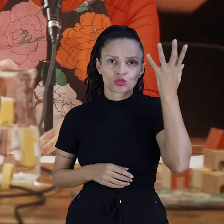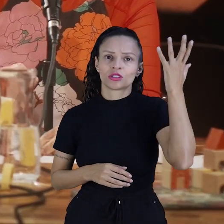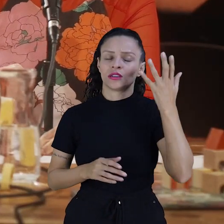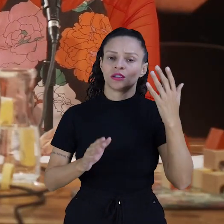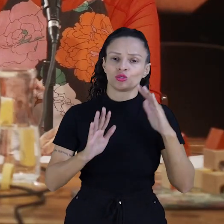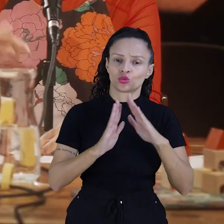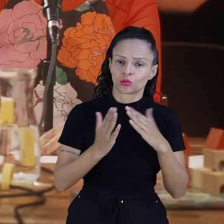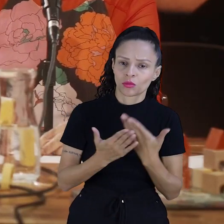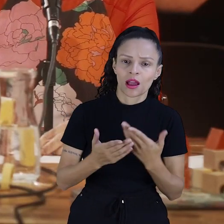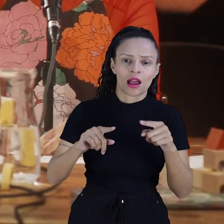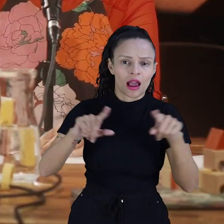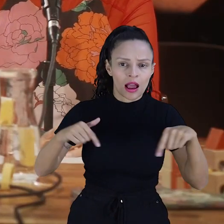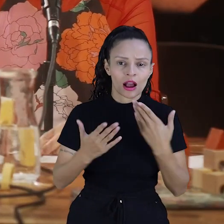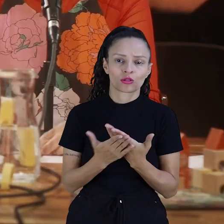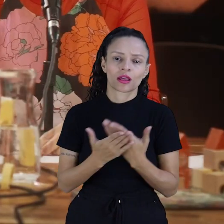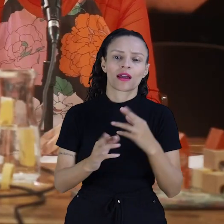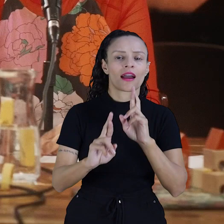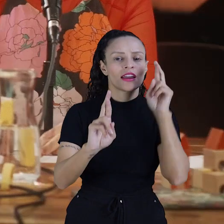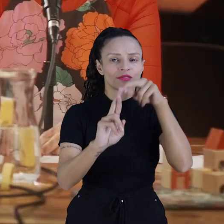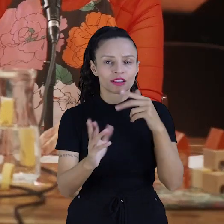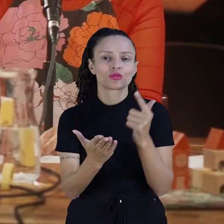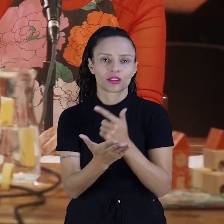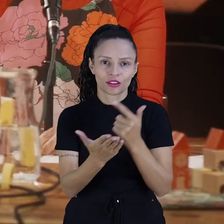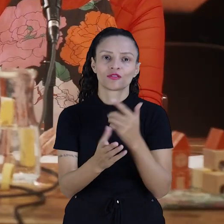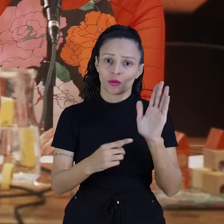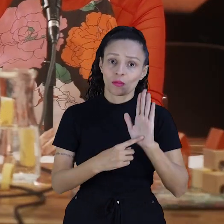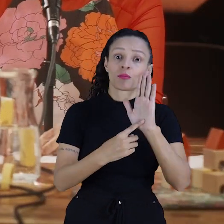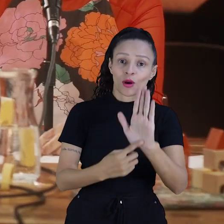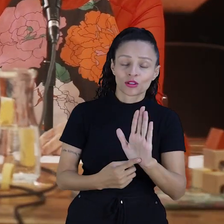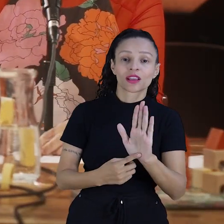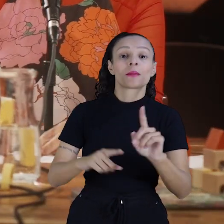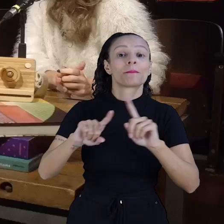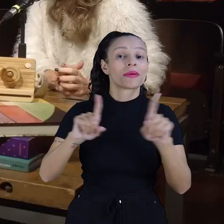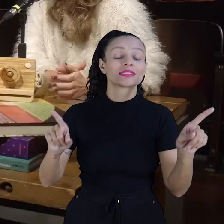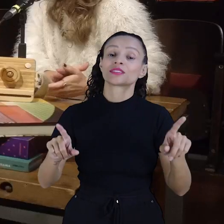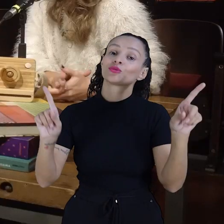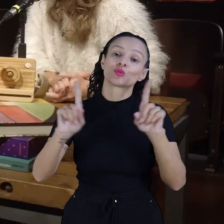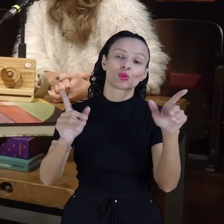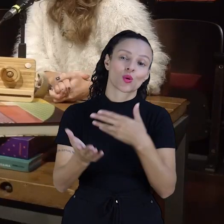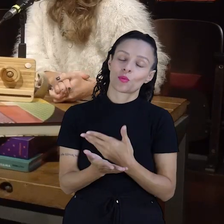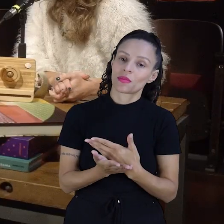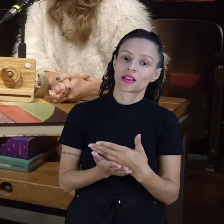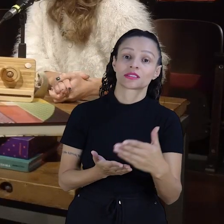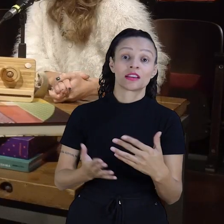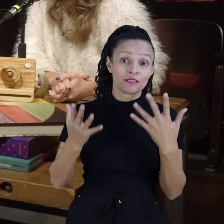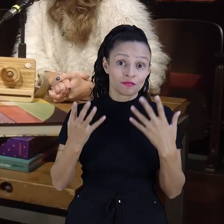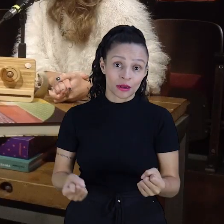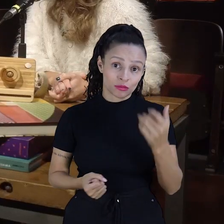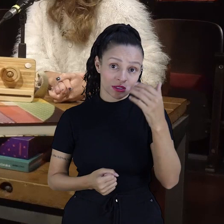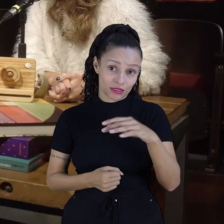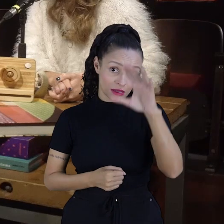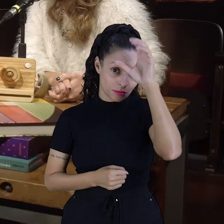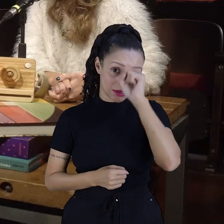surgir numa aula, se acontecer de você ter uma referência de um livro, a gente mostra. Sim. Mas a gente não começa falando,